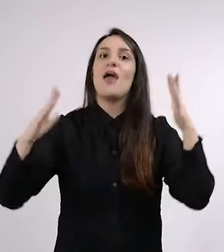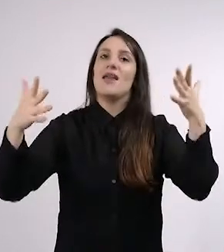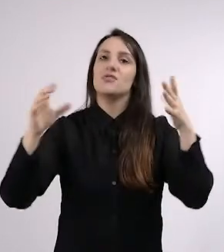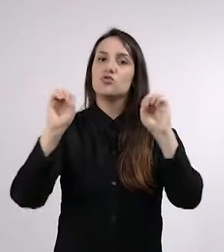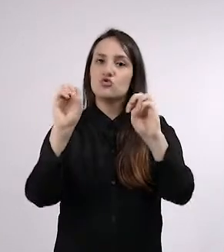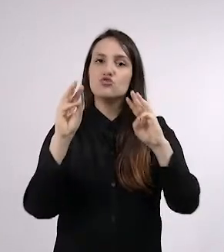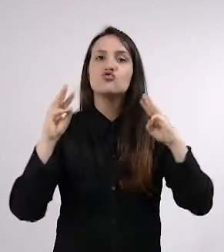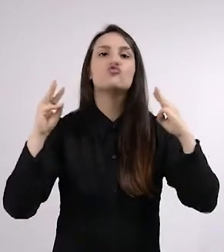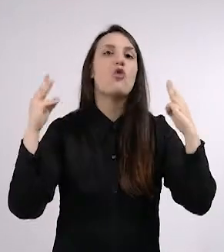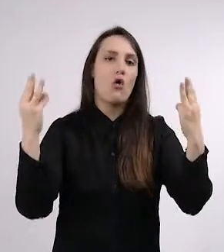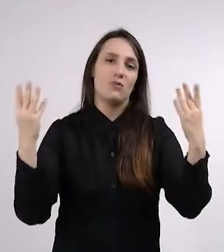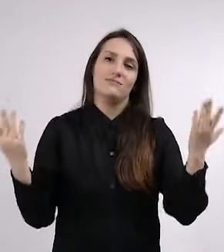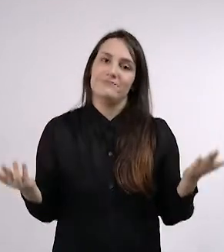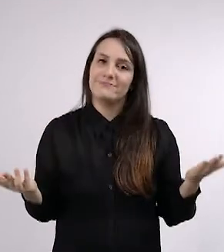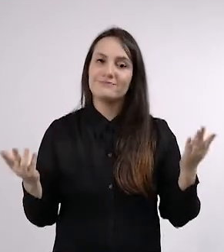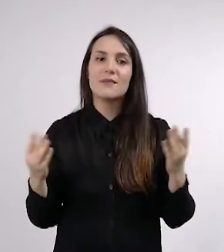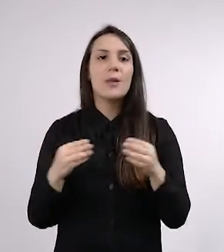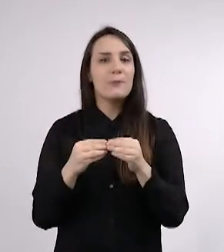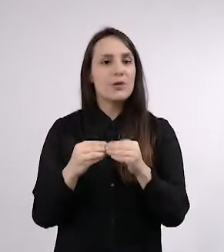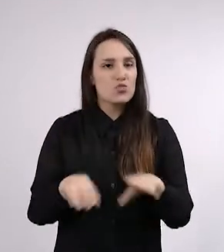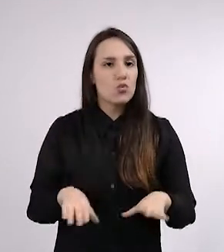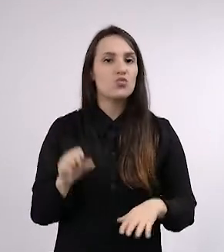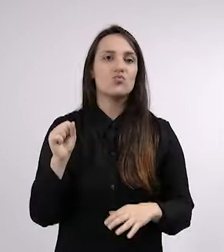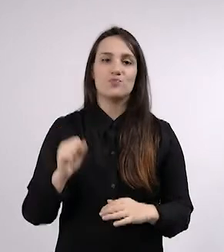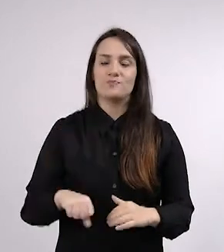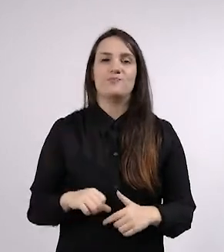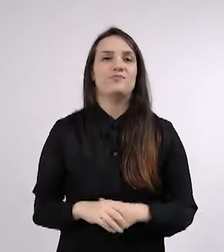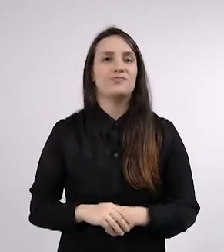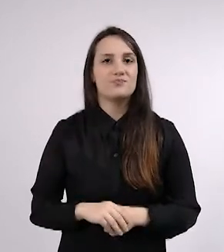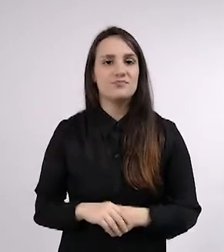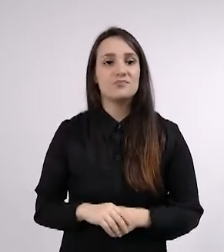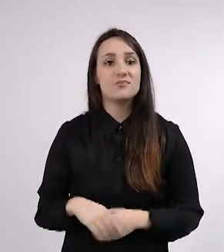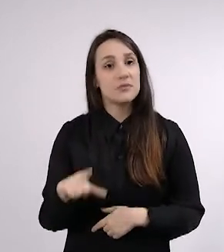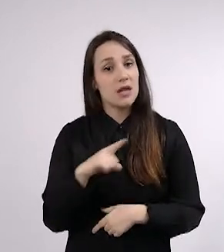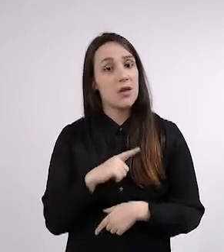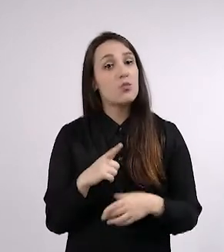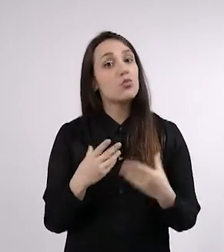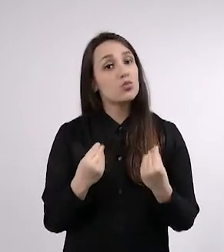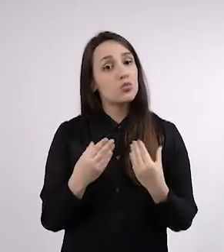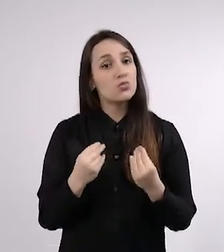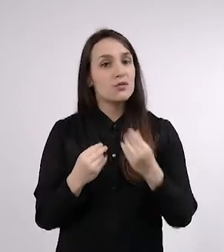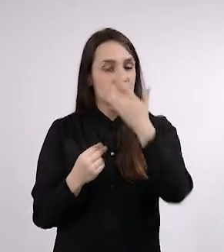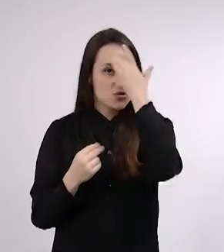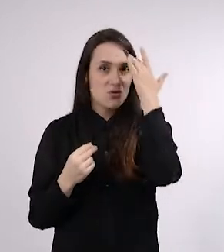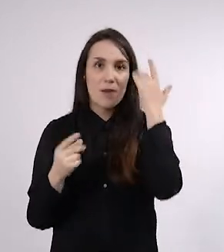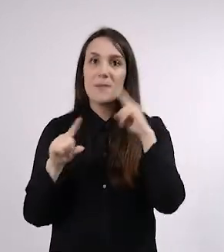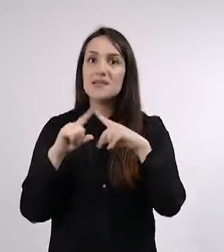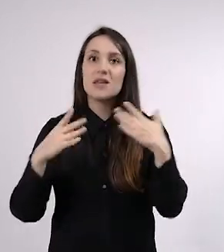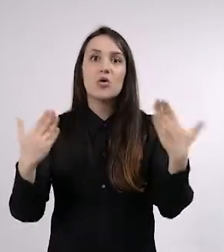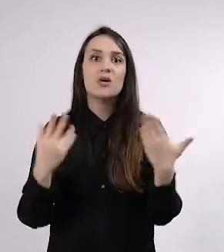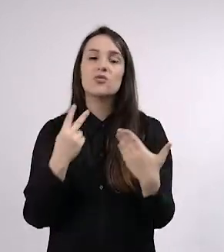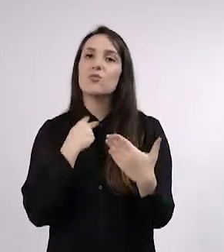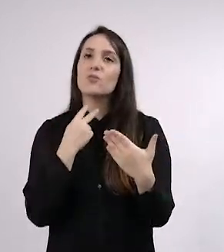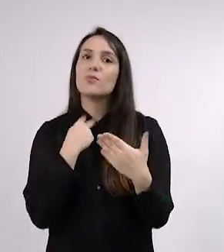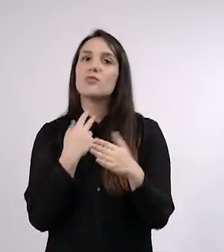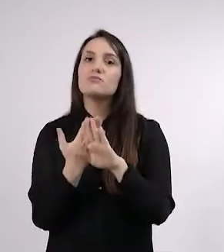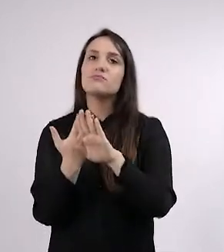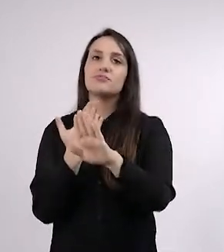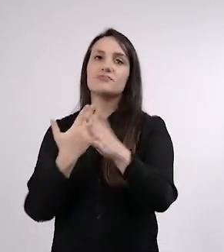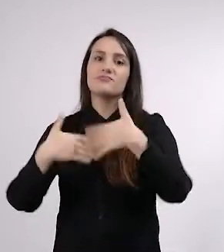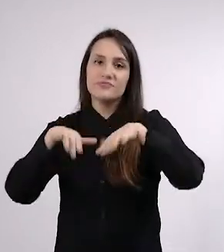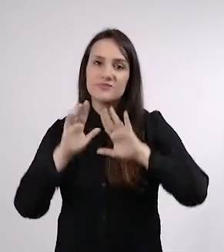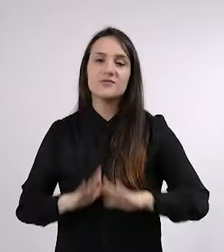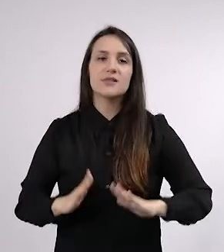Eventos, né, muito sério. Todos aqueles onde naturalmente tem aglomeração e que o isolamento social, que é o